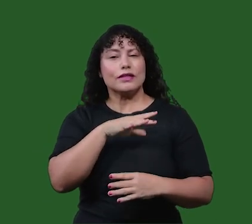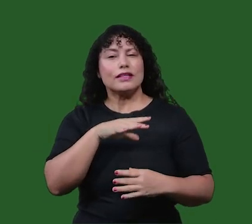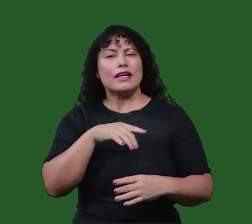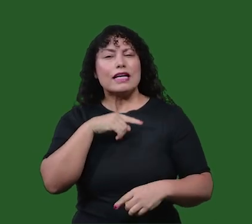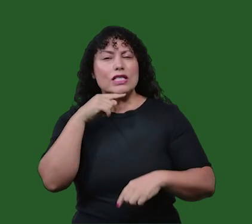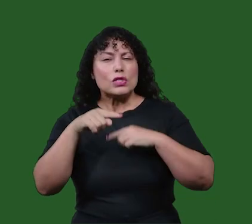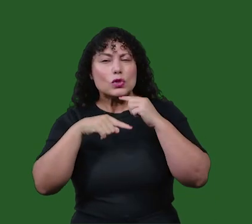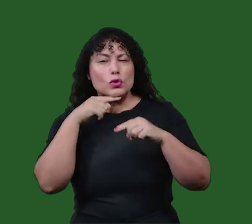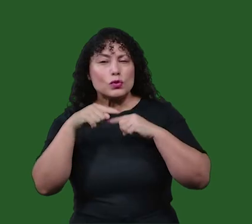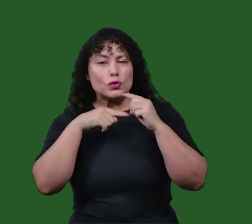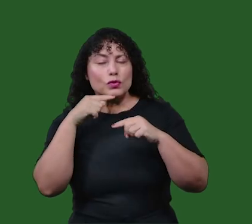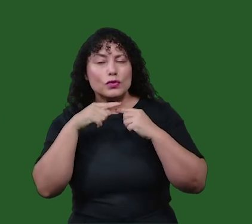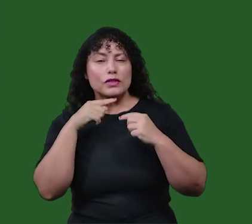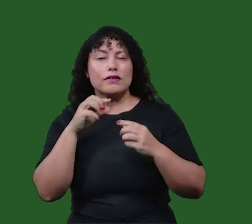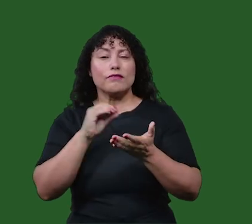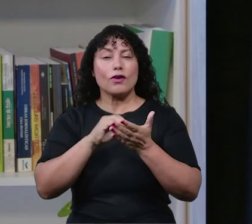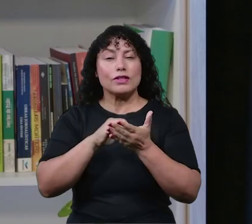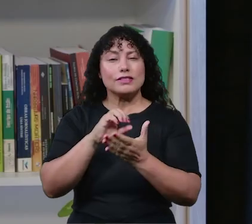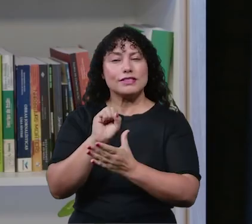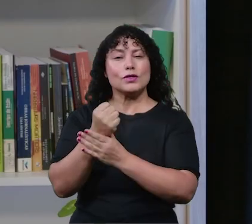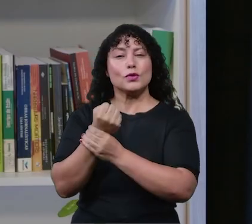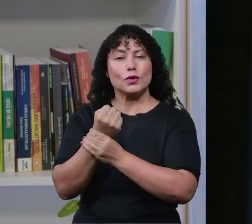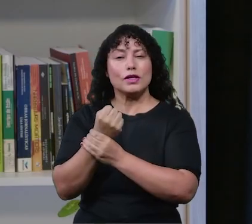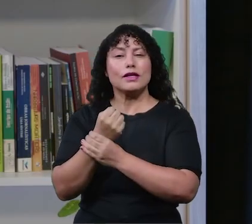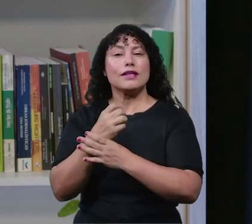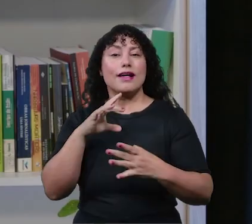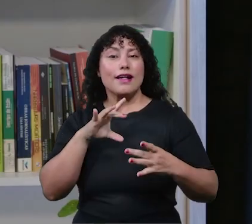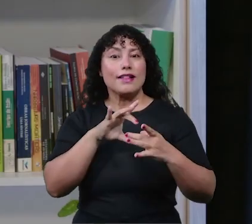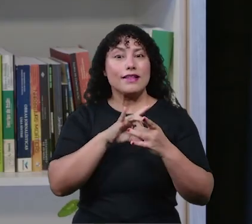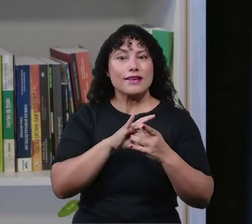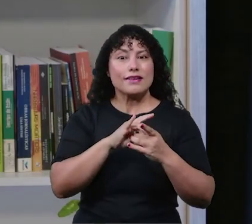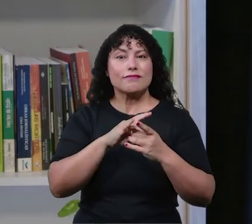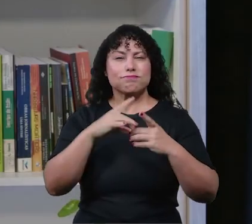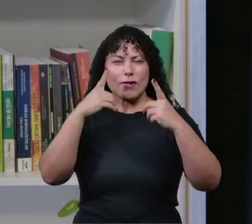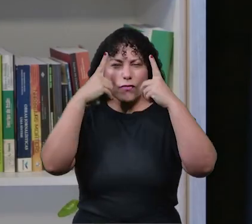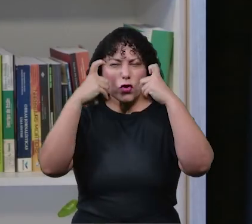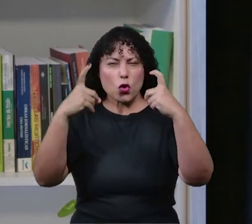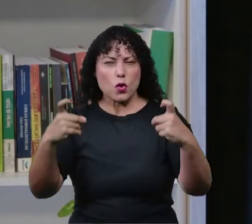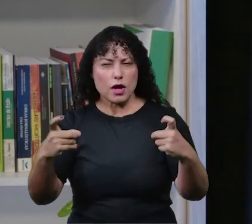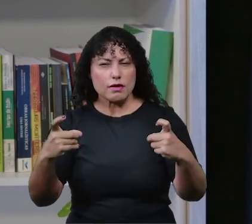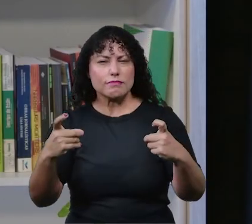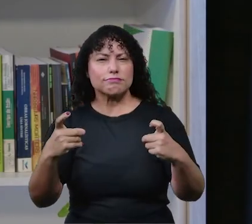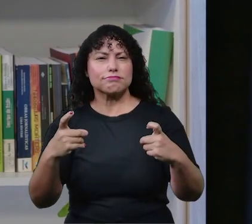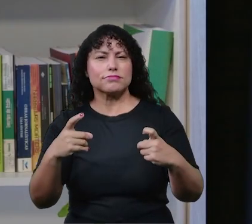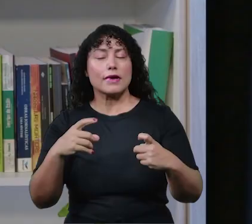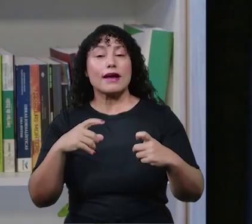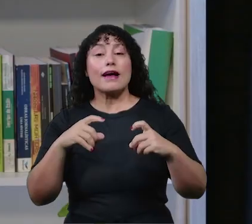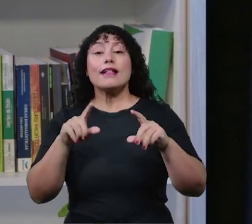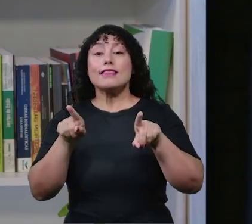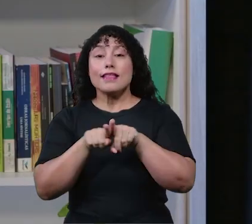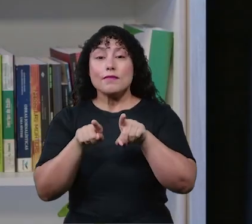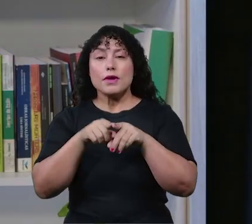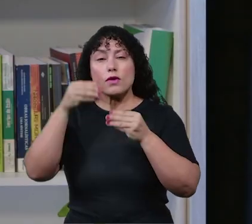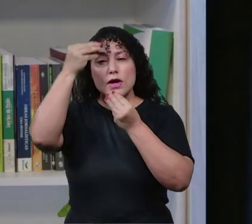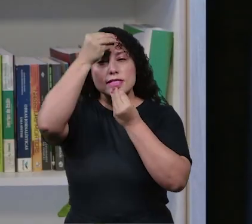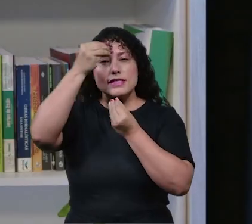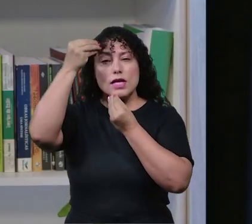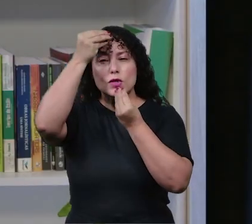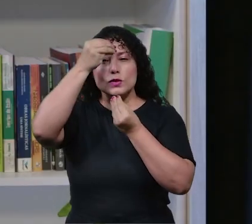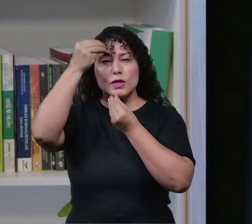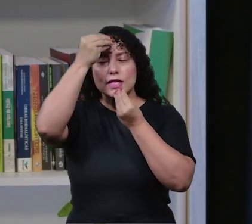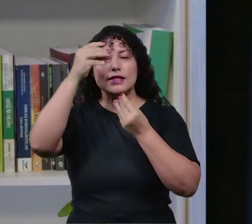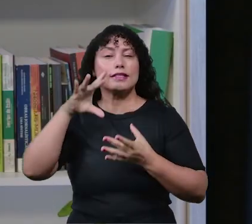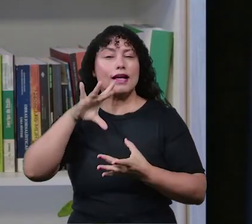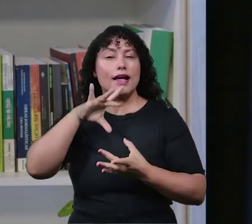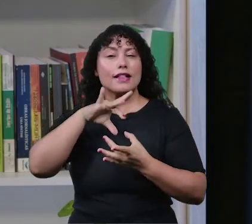Está ligado com a incerteza, com as nossas inseguranças. Está ligado também com a agressividade, com a sexualidade